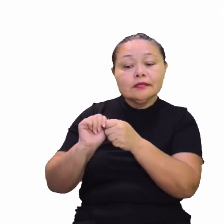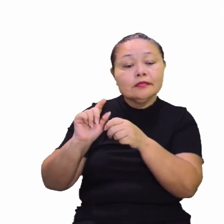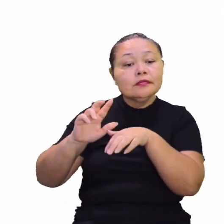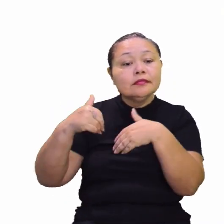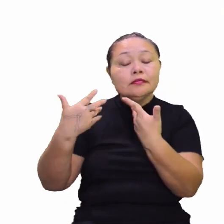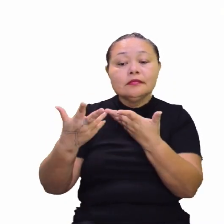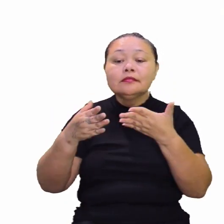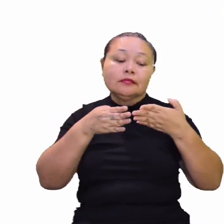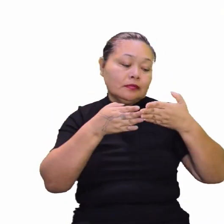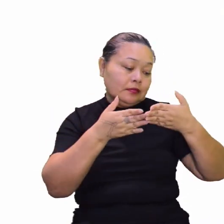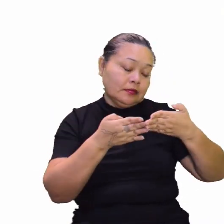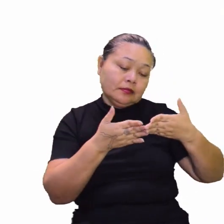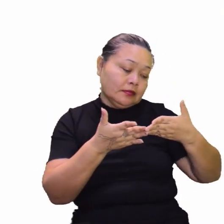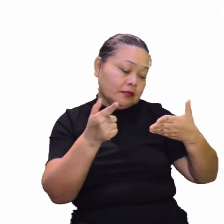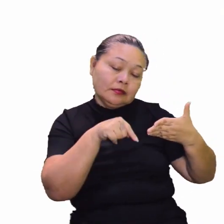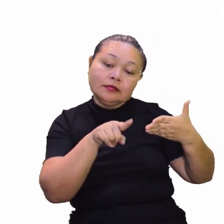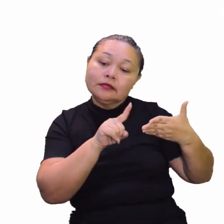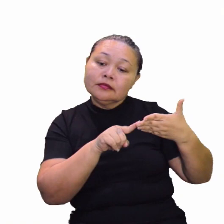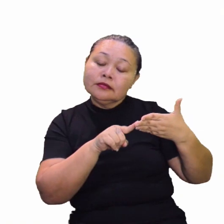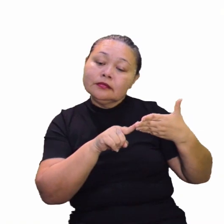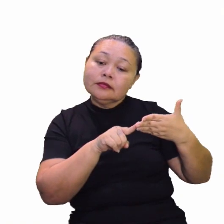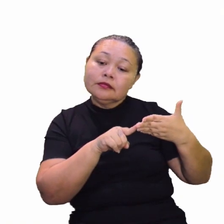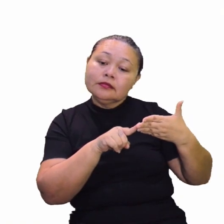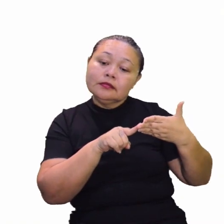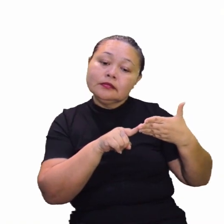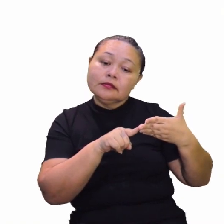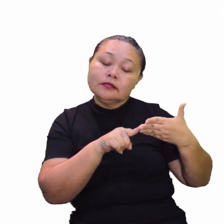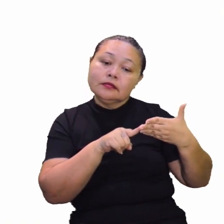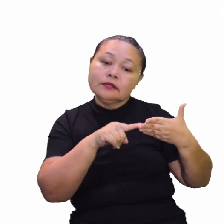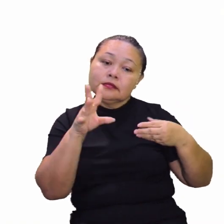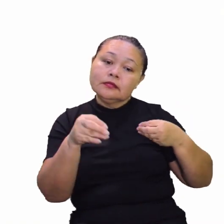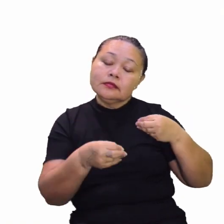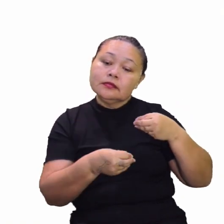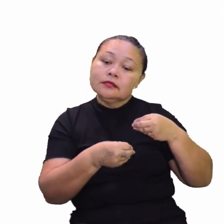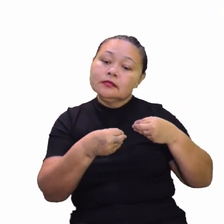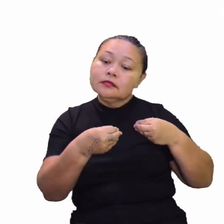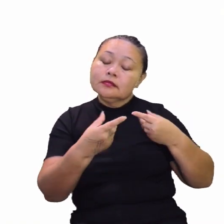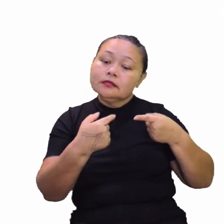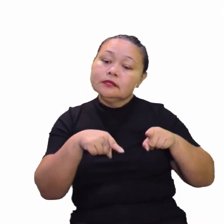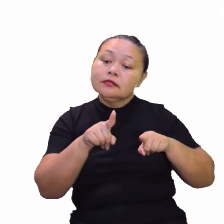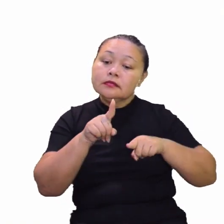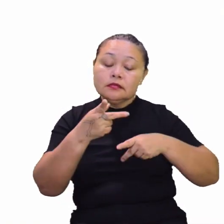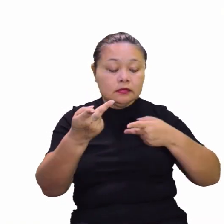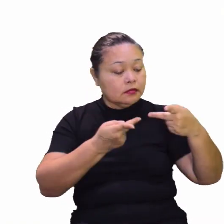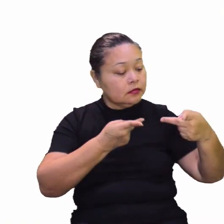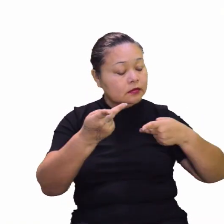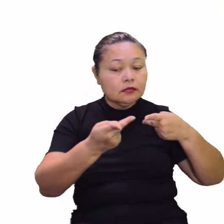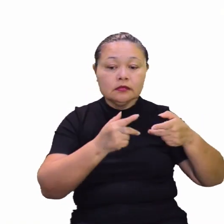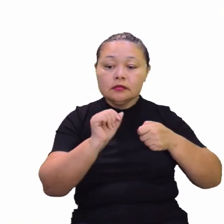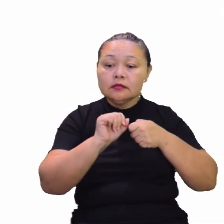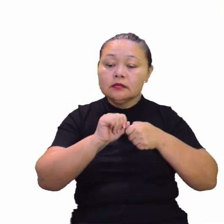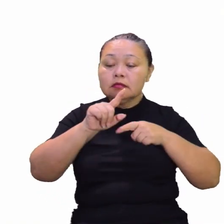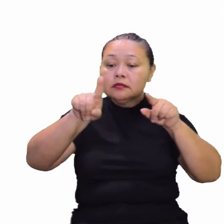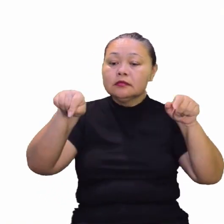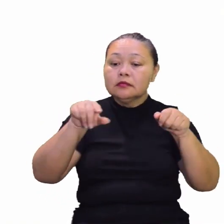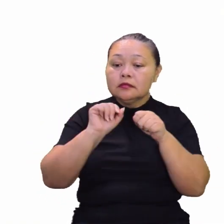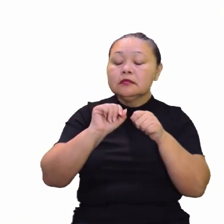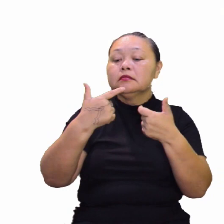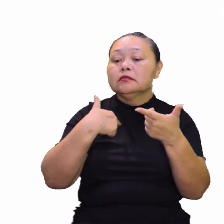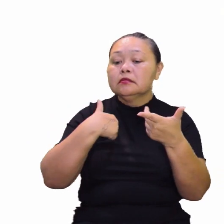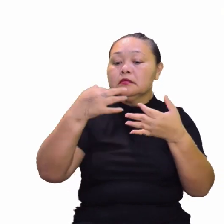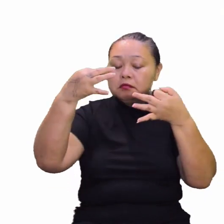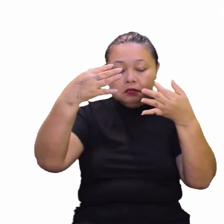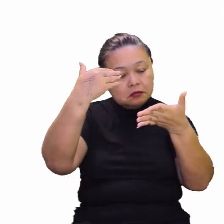até mesmo das embarcações e implementação é em relação ao projeto, né? Depois que as hidrovias estão